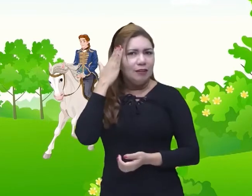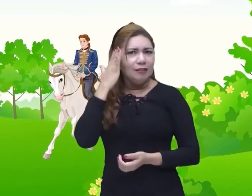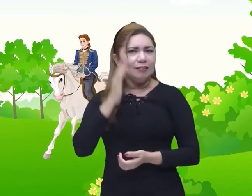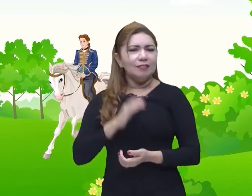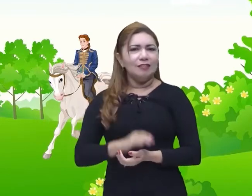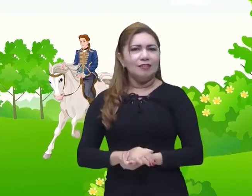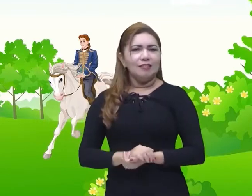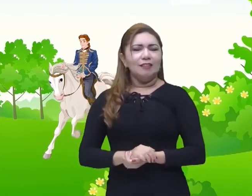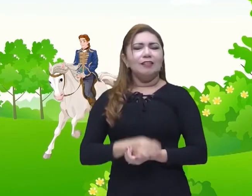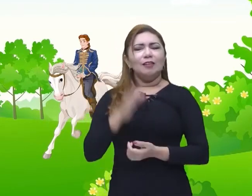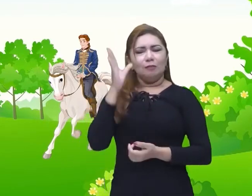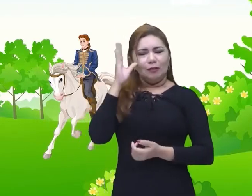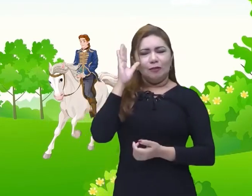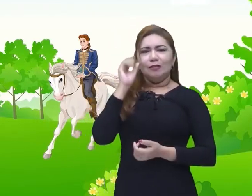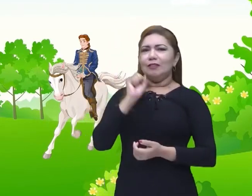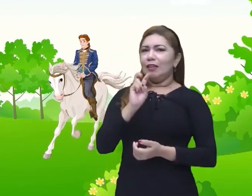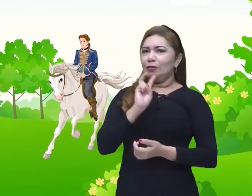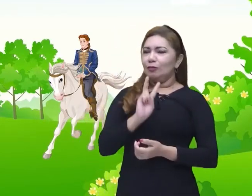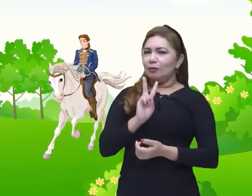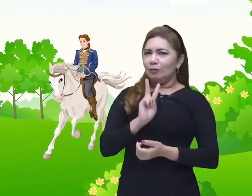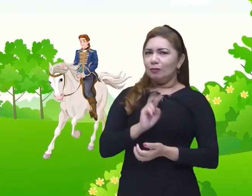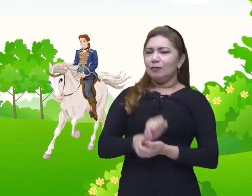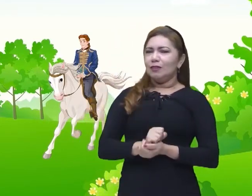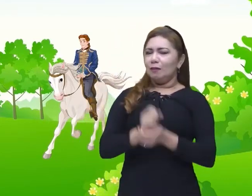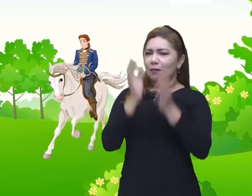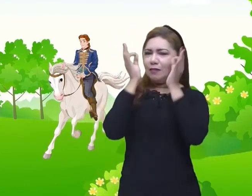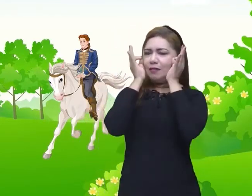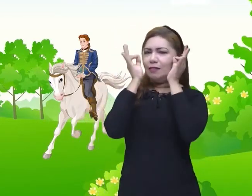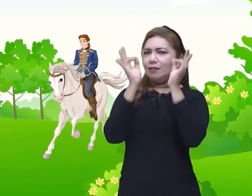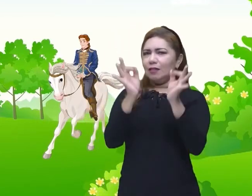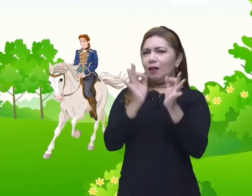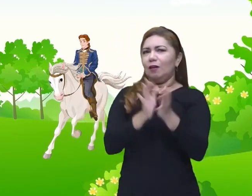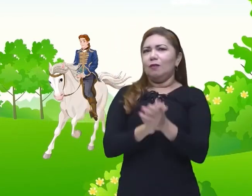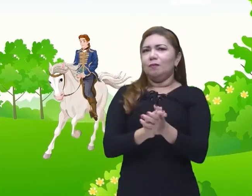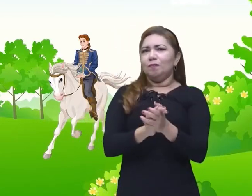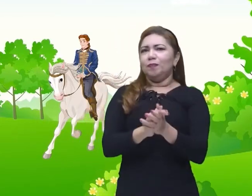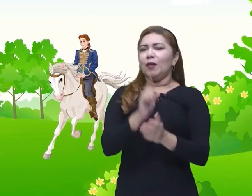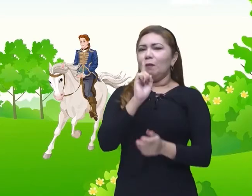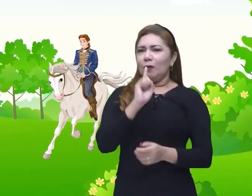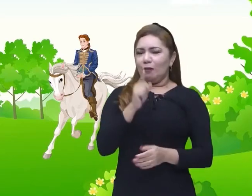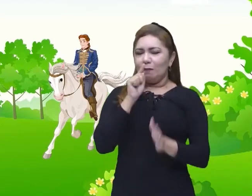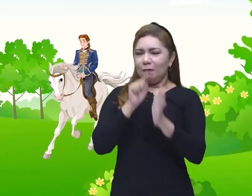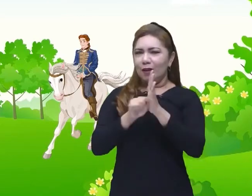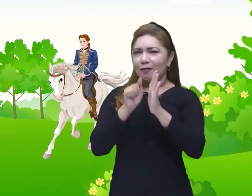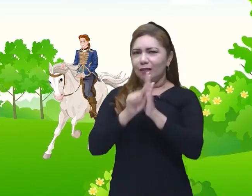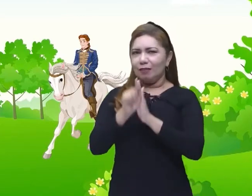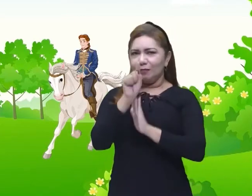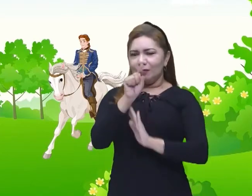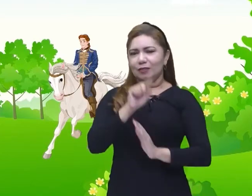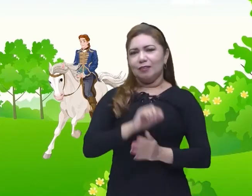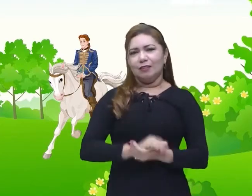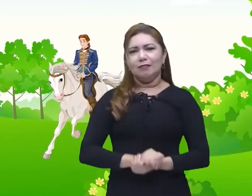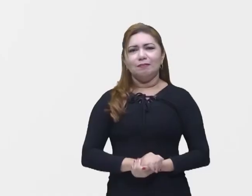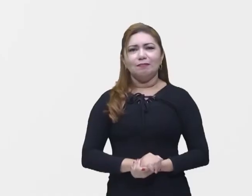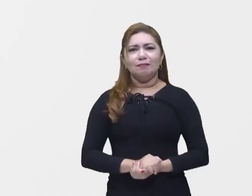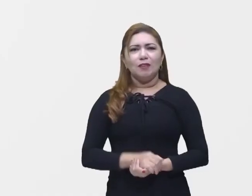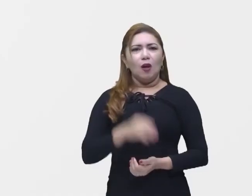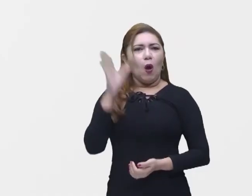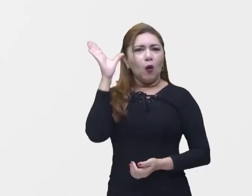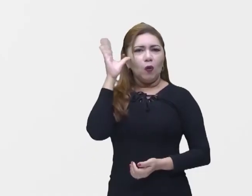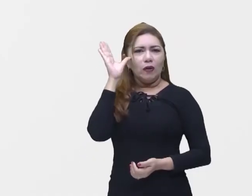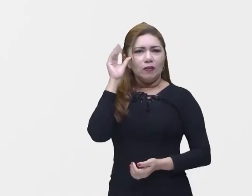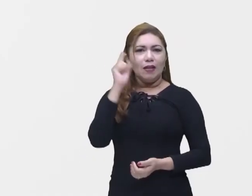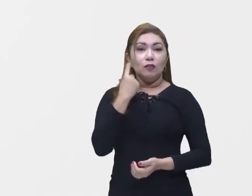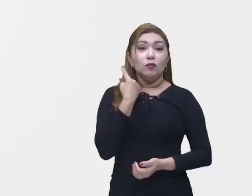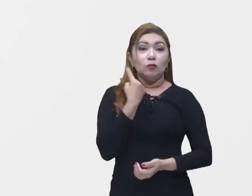duas curiosidades para vocês e eu quero que vocês prestem bastante atenção porque eu também vou fazer pergunta. Observe a curiosidade 1.